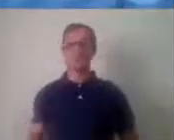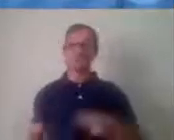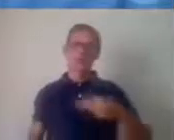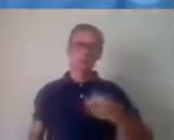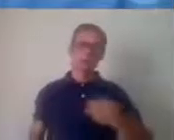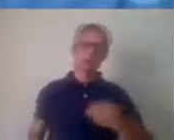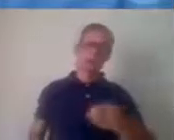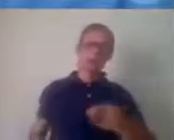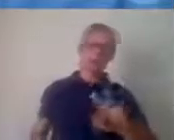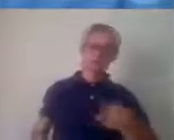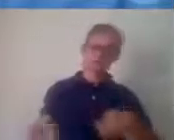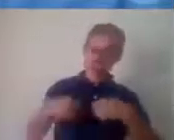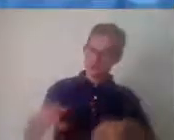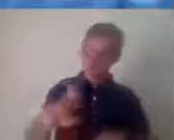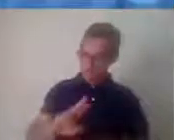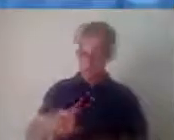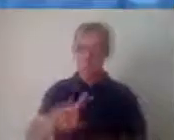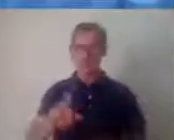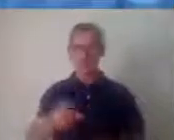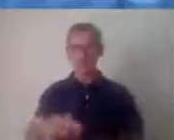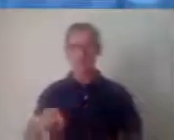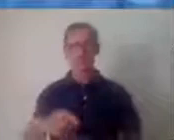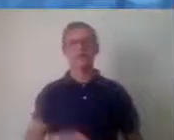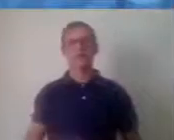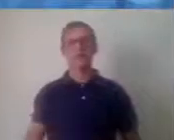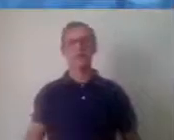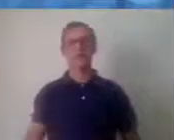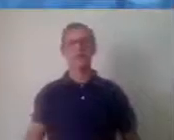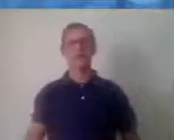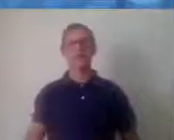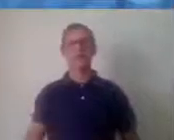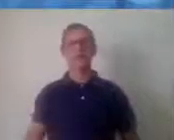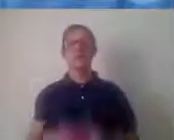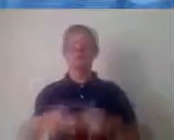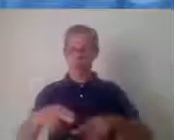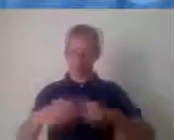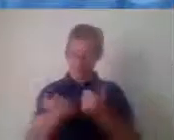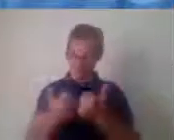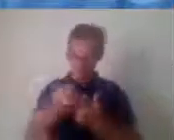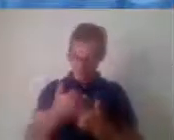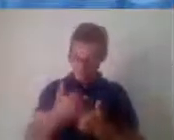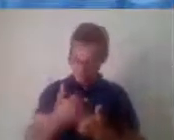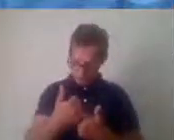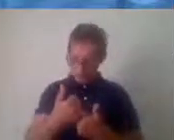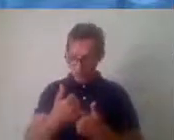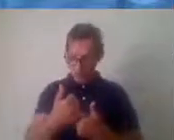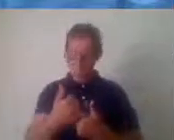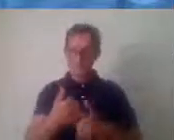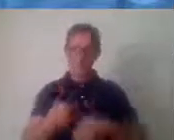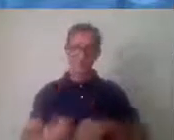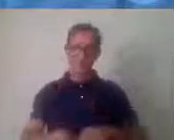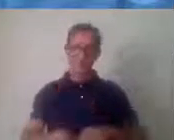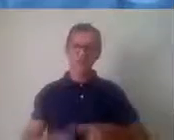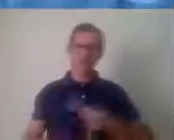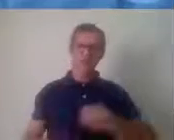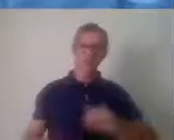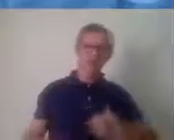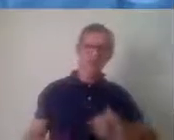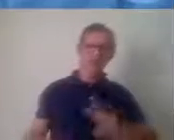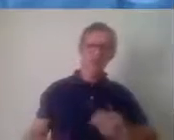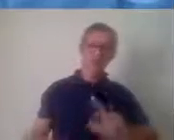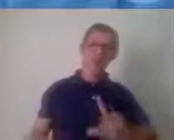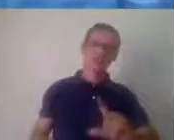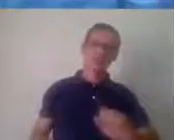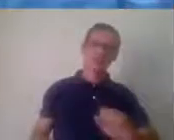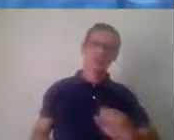Eu também posso precisar utilizar integração por substituição ou mudança de variável, tá? Tudo depende